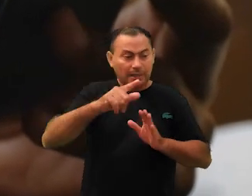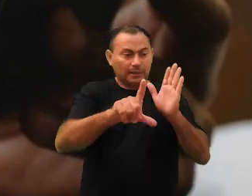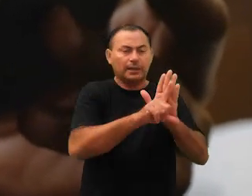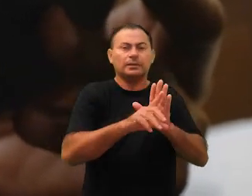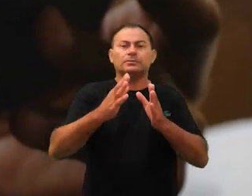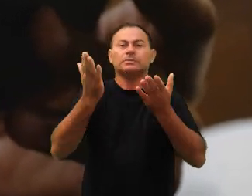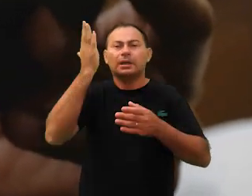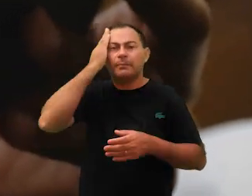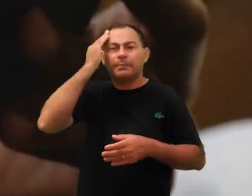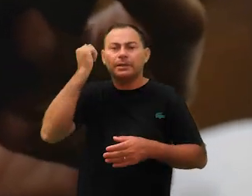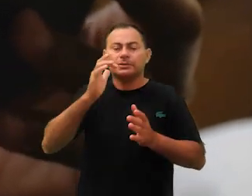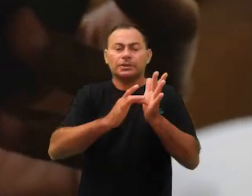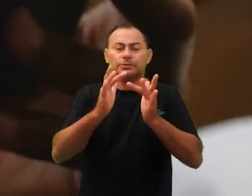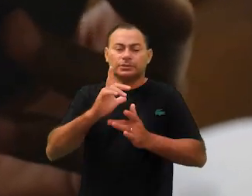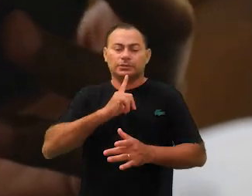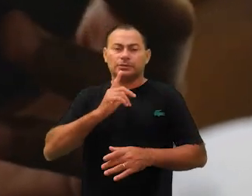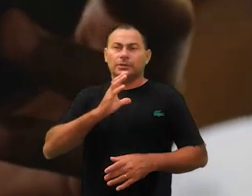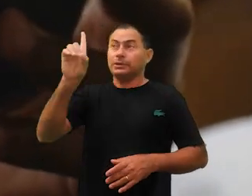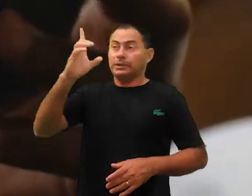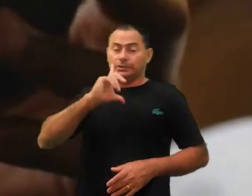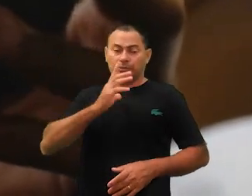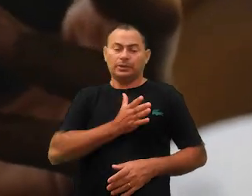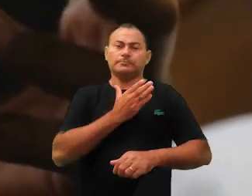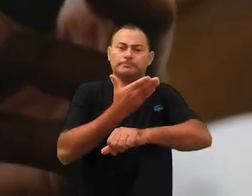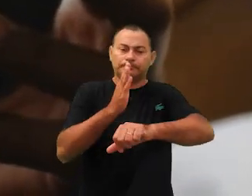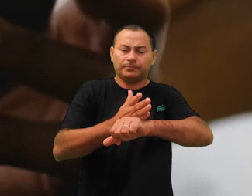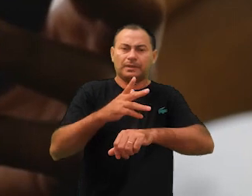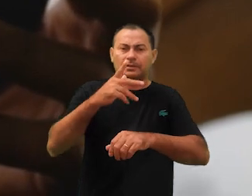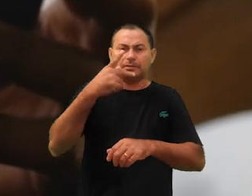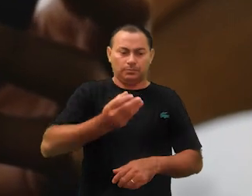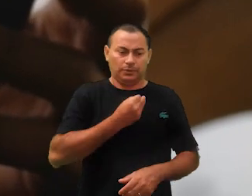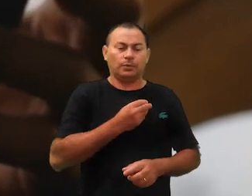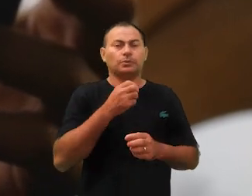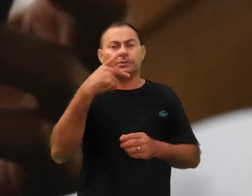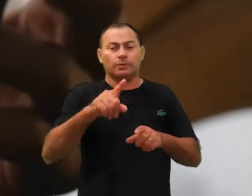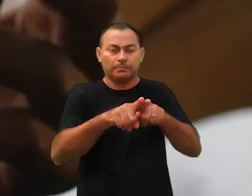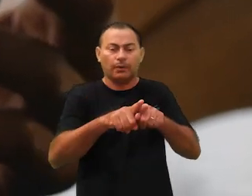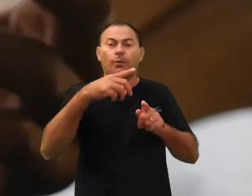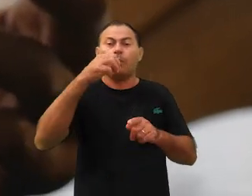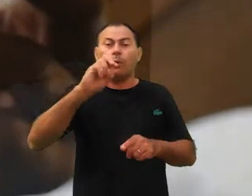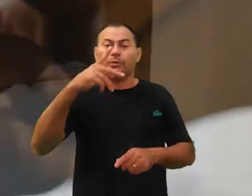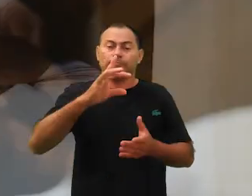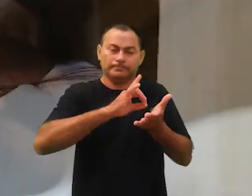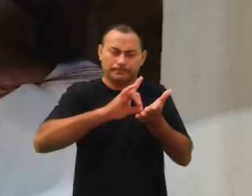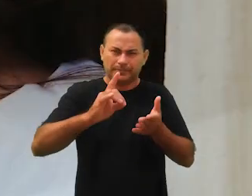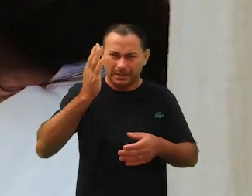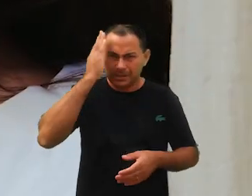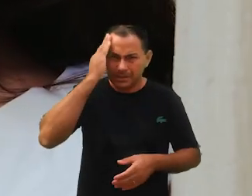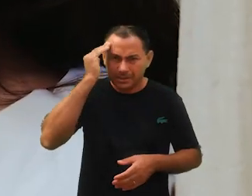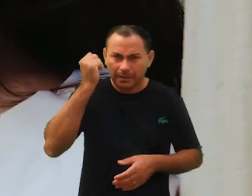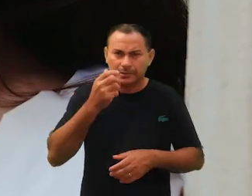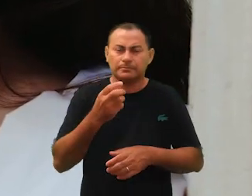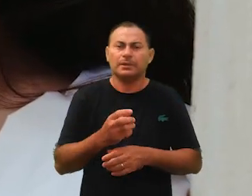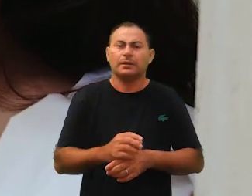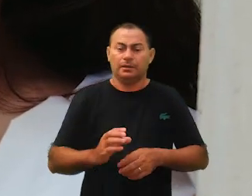coração quando a escreveu, aplique o mandamento na sua própria vida, como aplicaria na vida do seu irmão ou do seu adversário. Sabe como